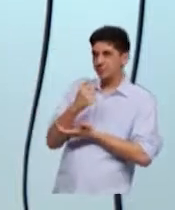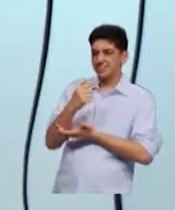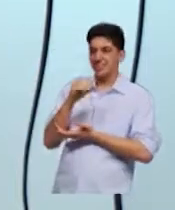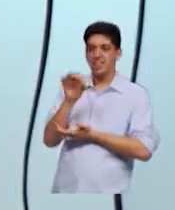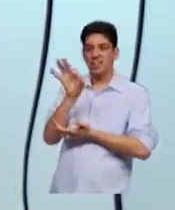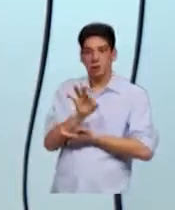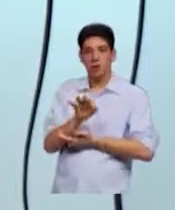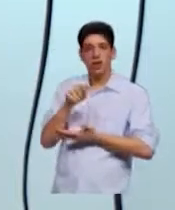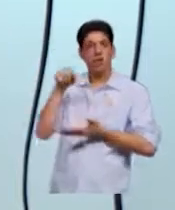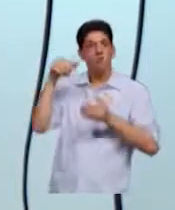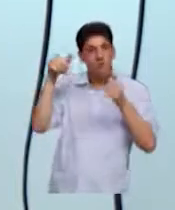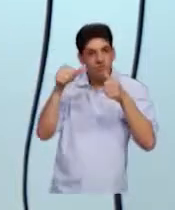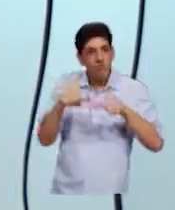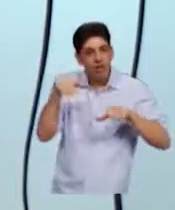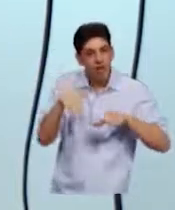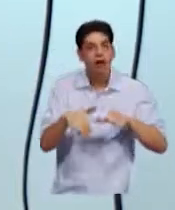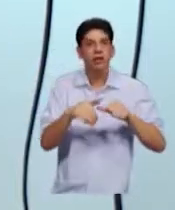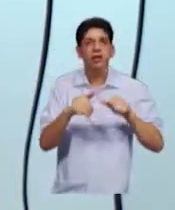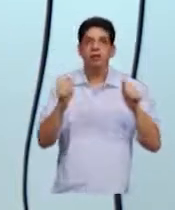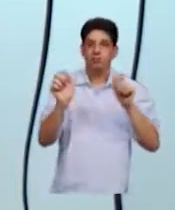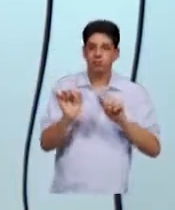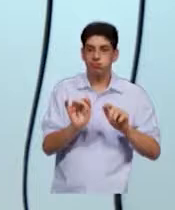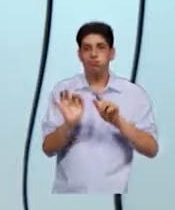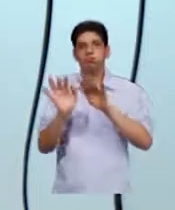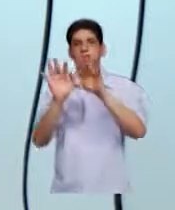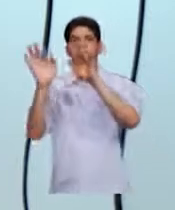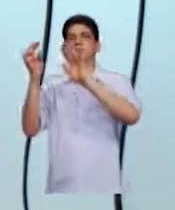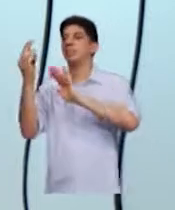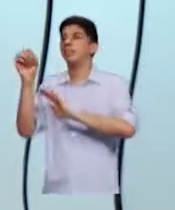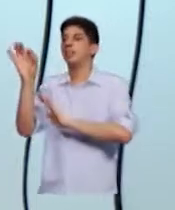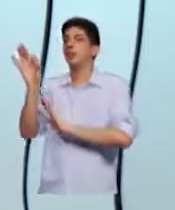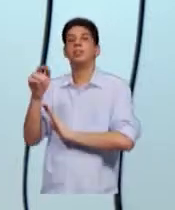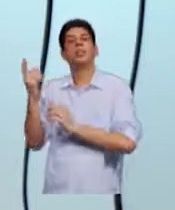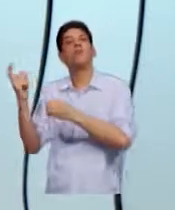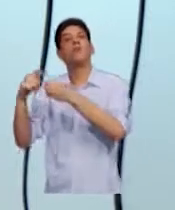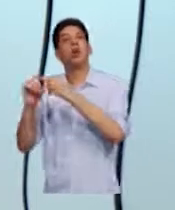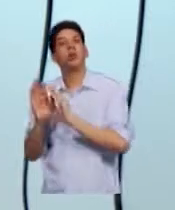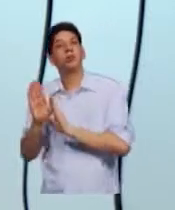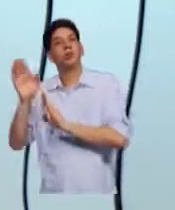para a atmosfera. Então, esses gases, eles são fundamentais para